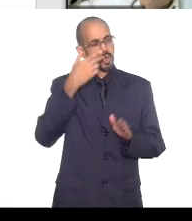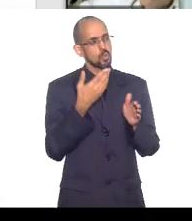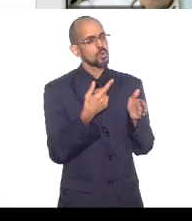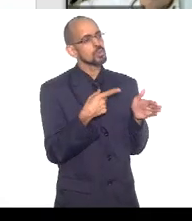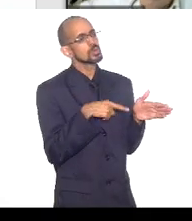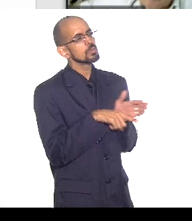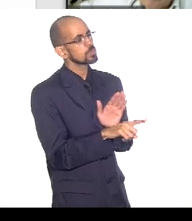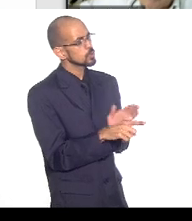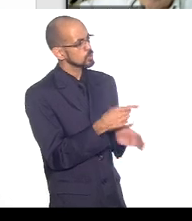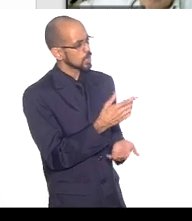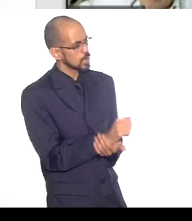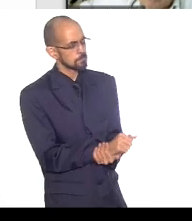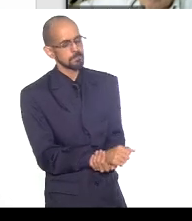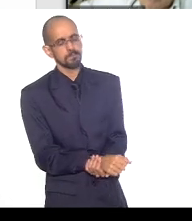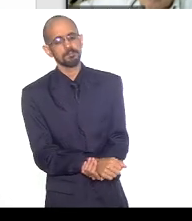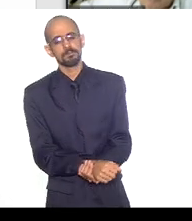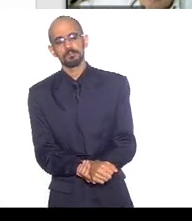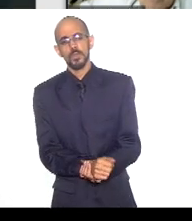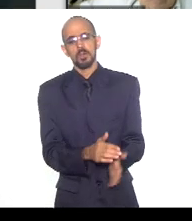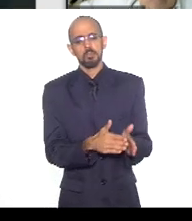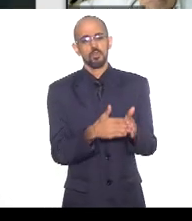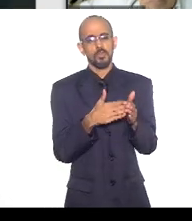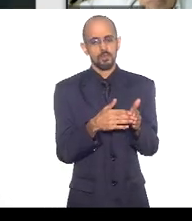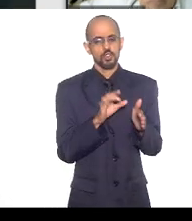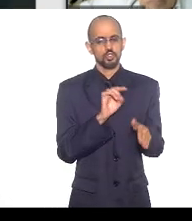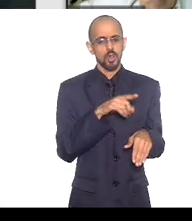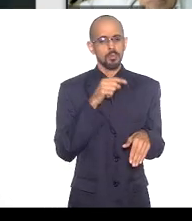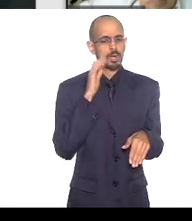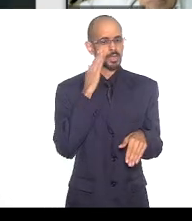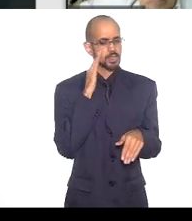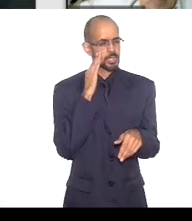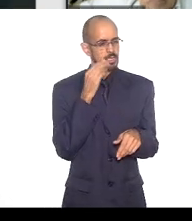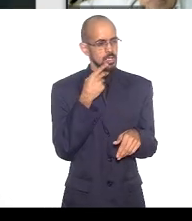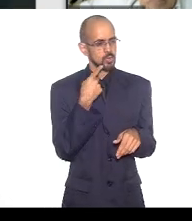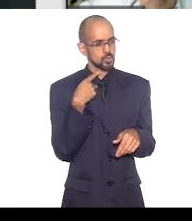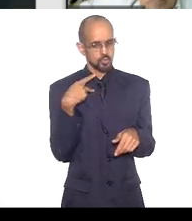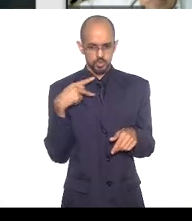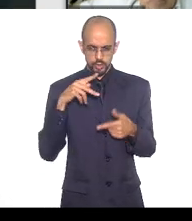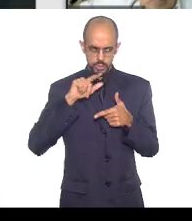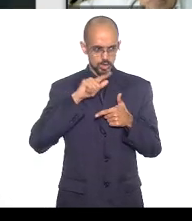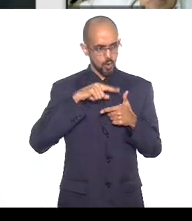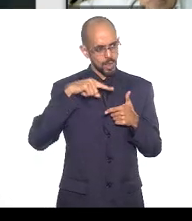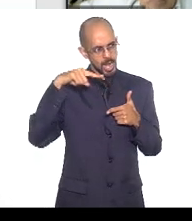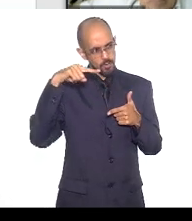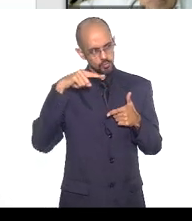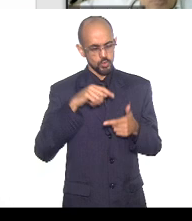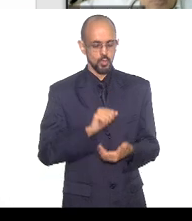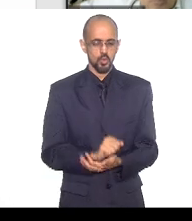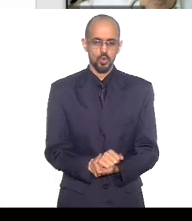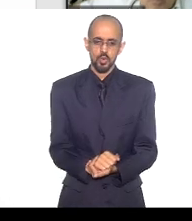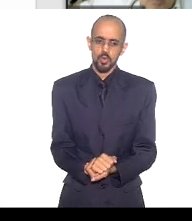Federico? Oi? Por favor, para entender, tem um gráfico? Volta lá. Claro.